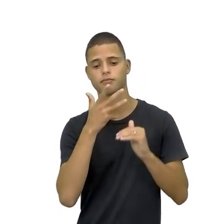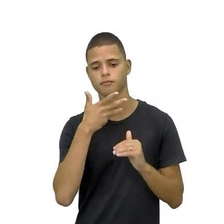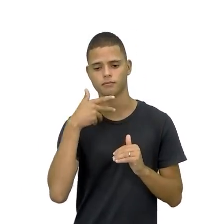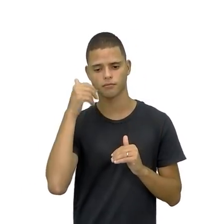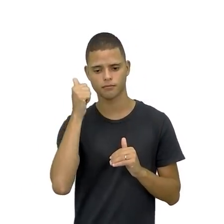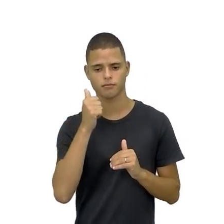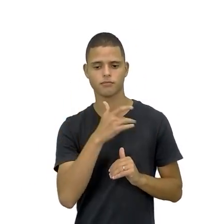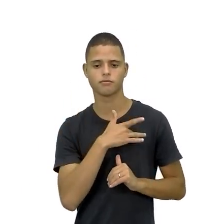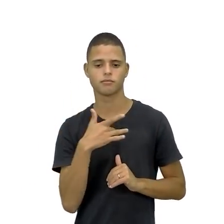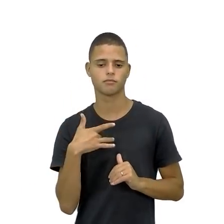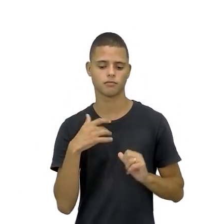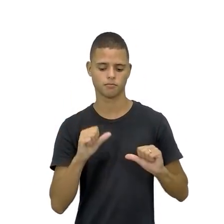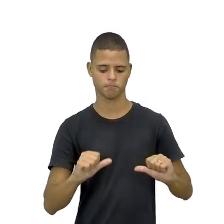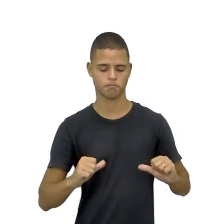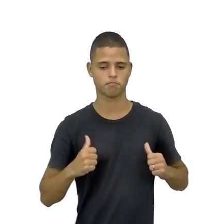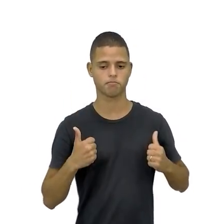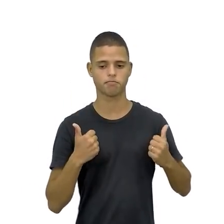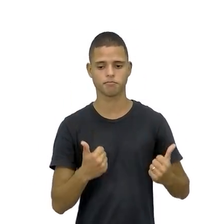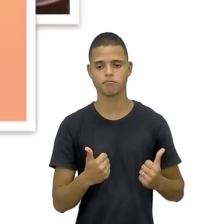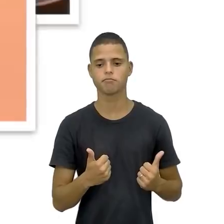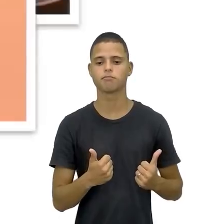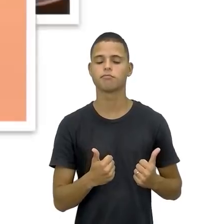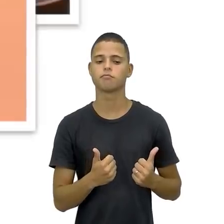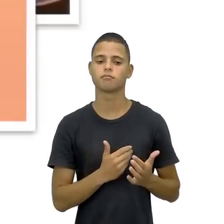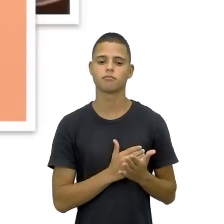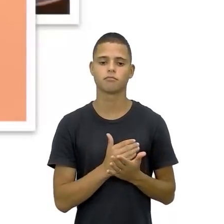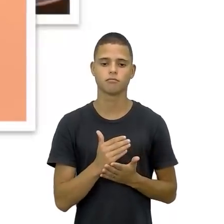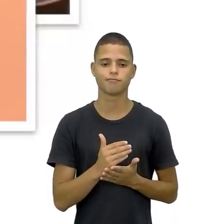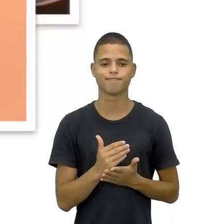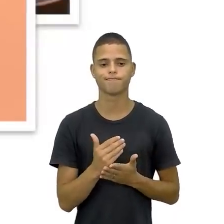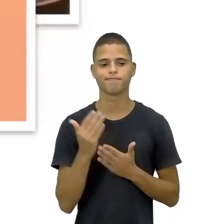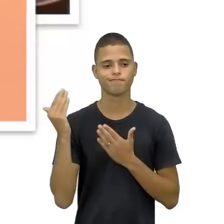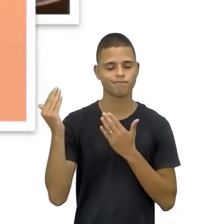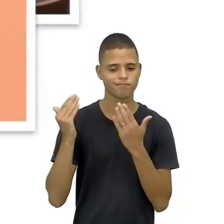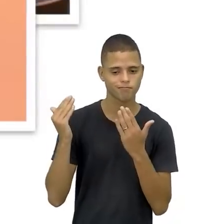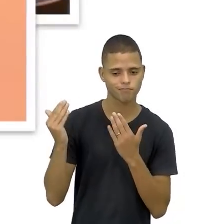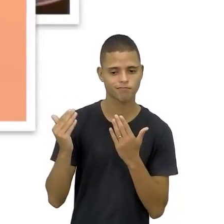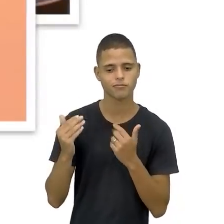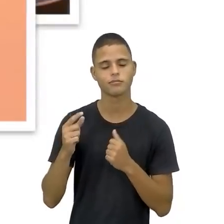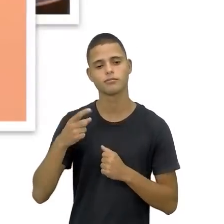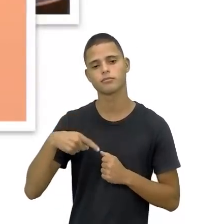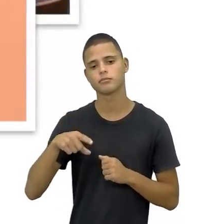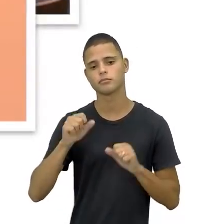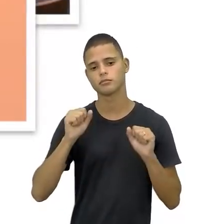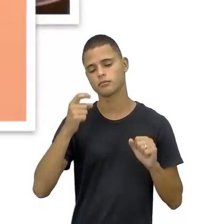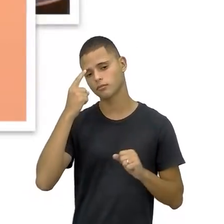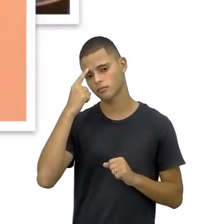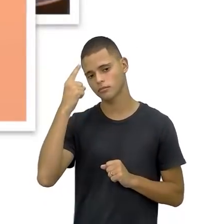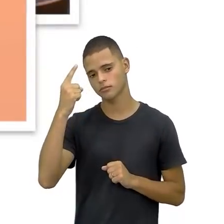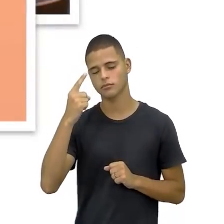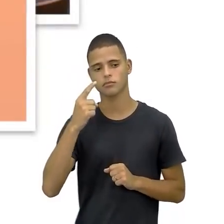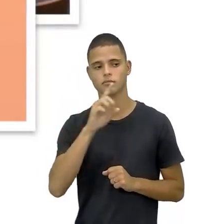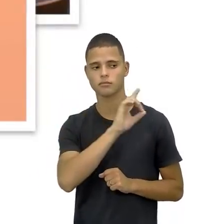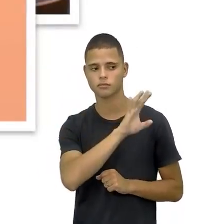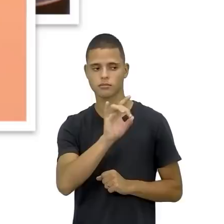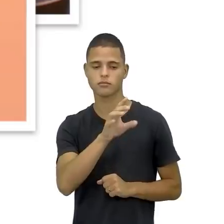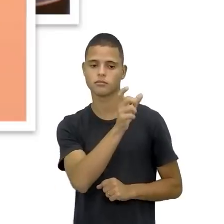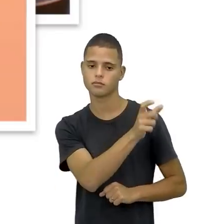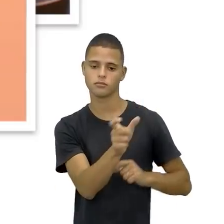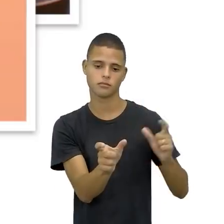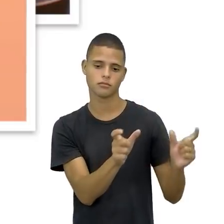na comunidade? A partir desse questionamento, nós podemos pensar que os estudantes podem, né,